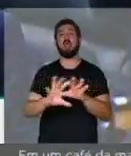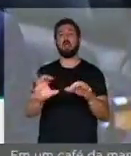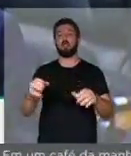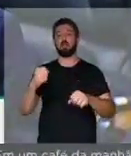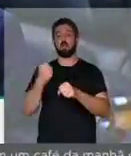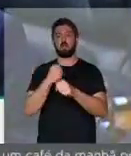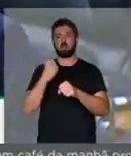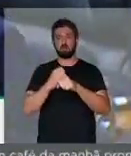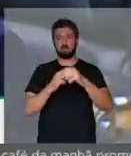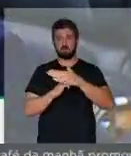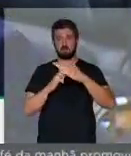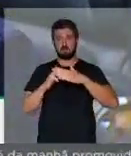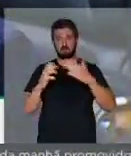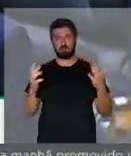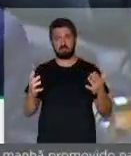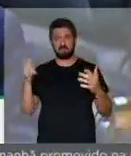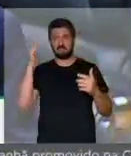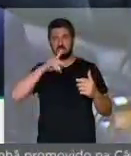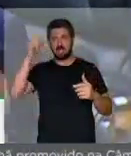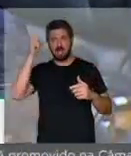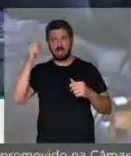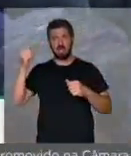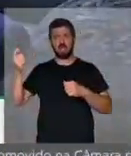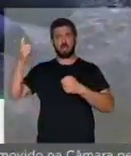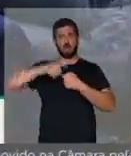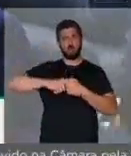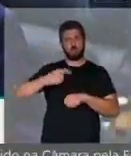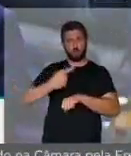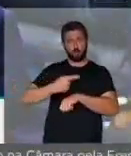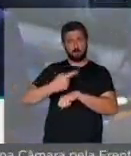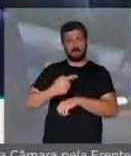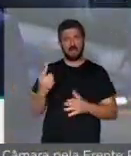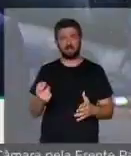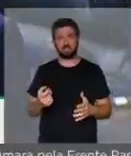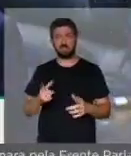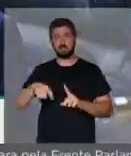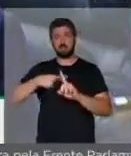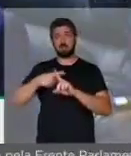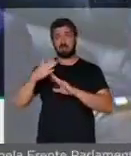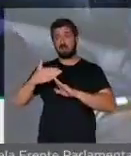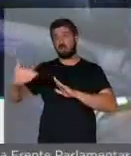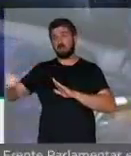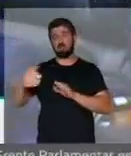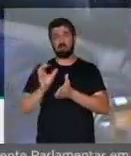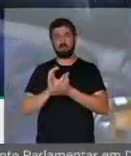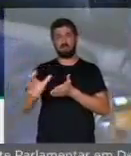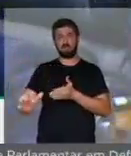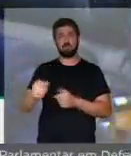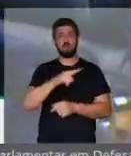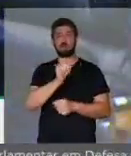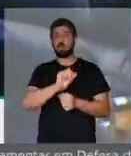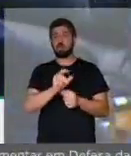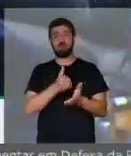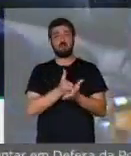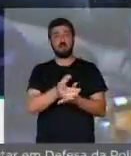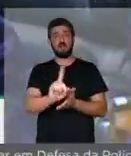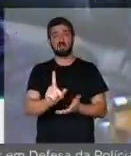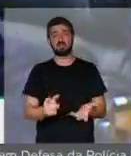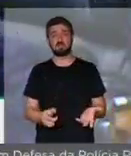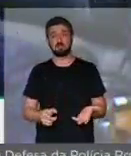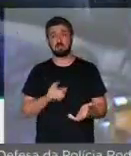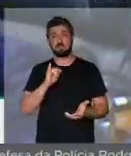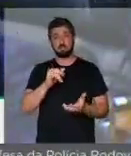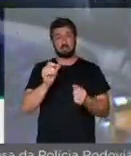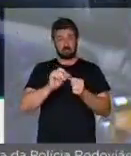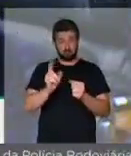as construtoras, as empresas que ganharam concessões de rodovias, a terem mais prazo para fazer os investimentos que eles não estão cumprindo. Se